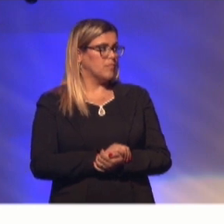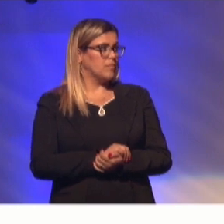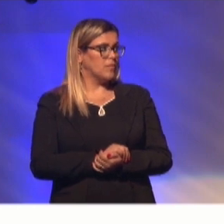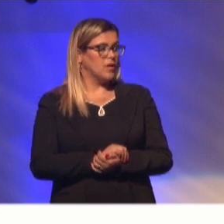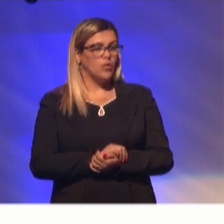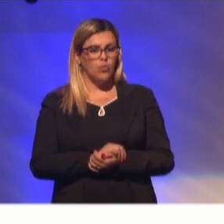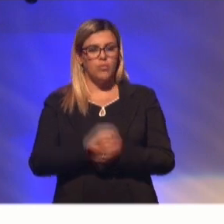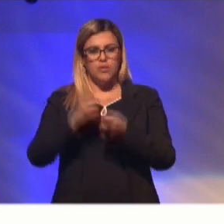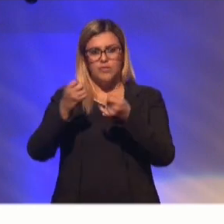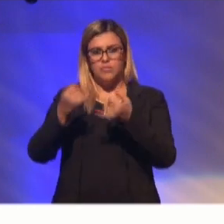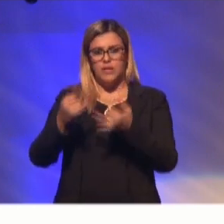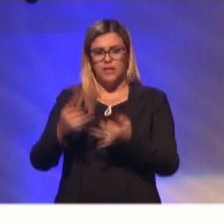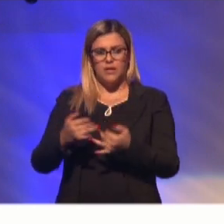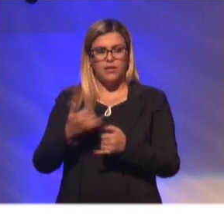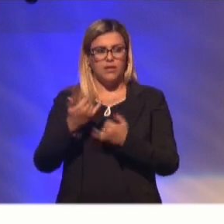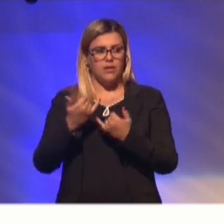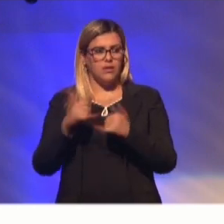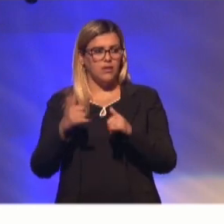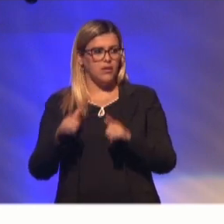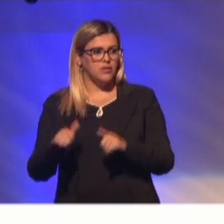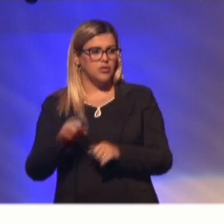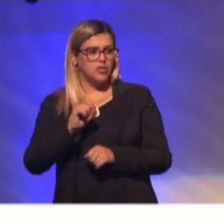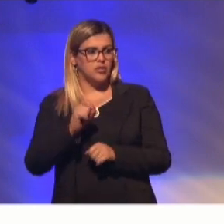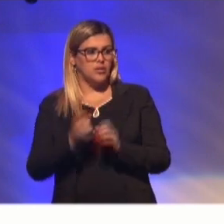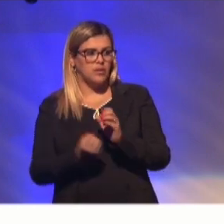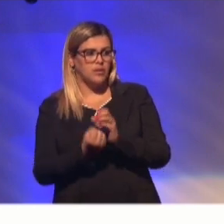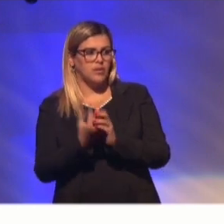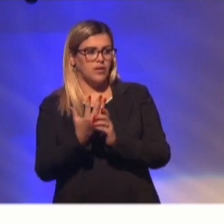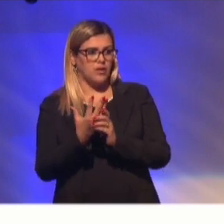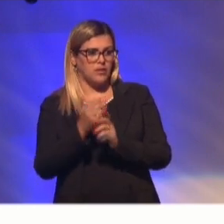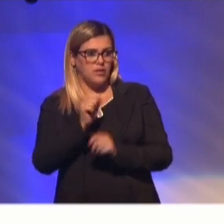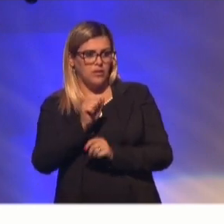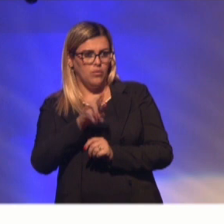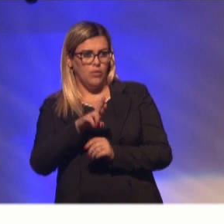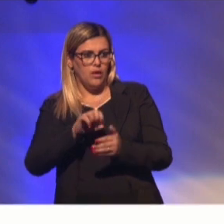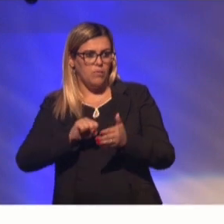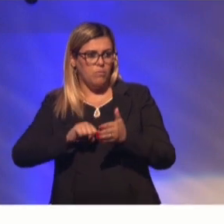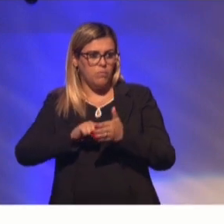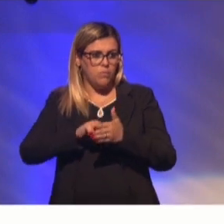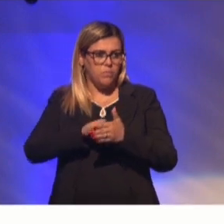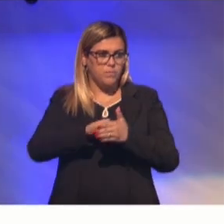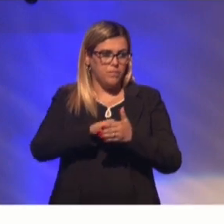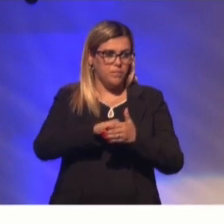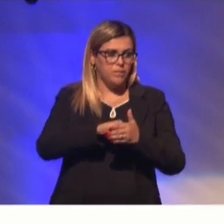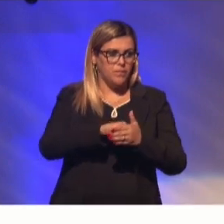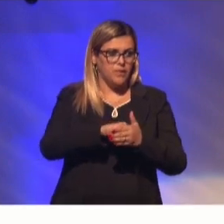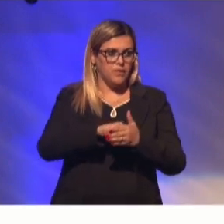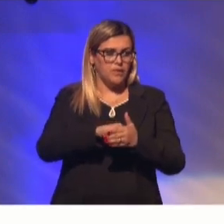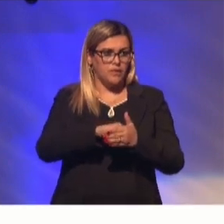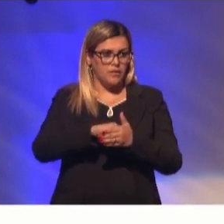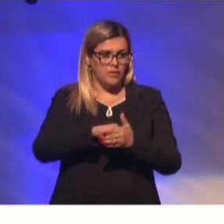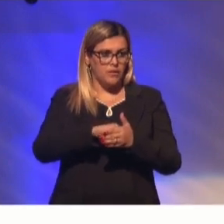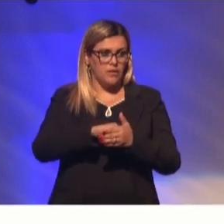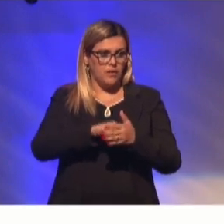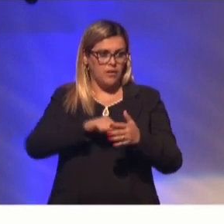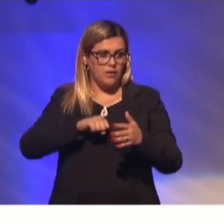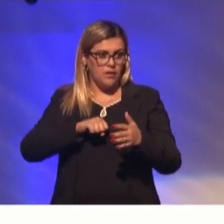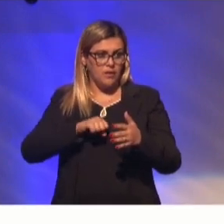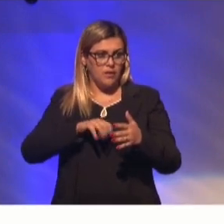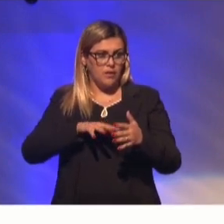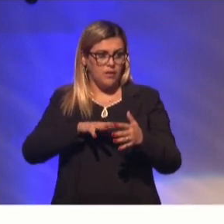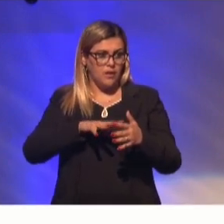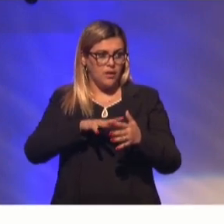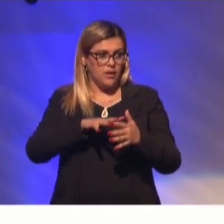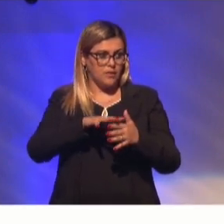como eu disse, essa energia ela é criada por um ar comprimido, ela atravessa esse